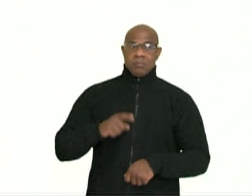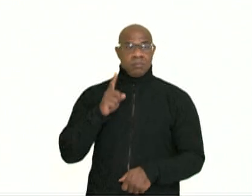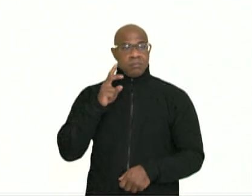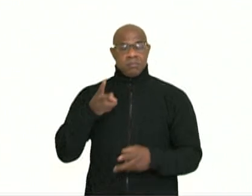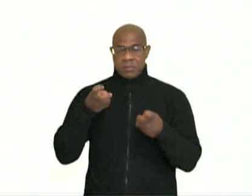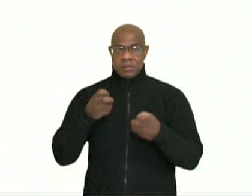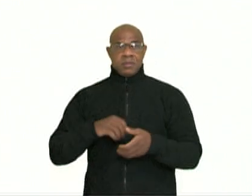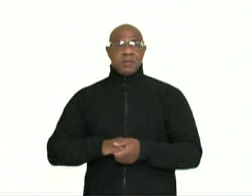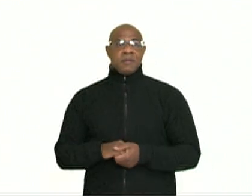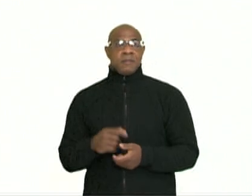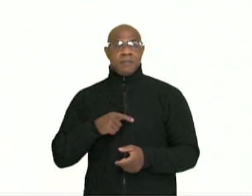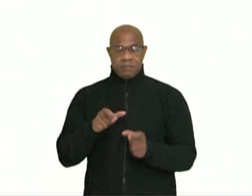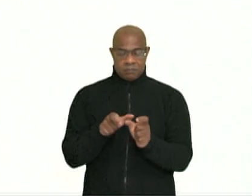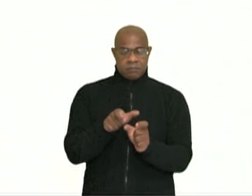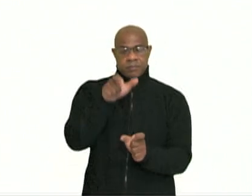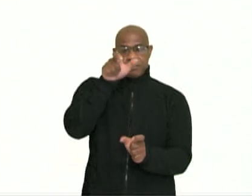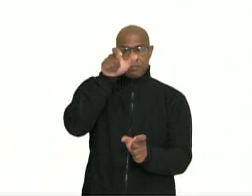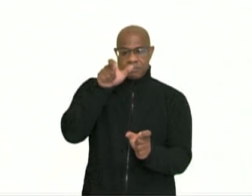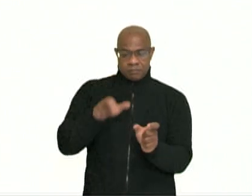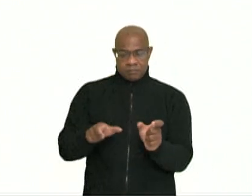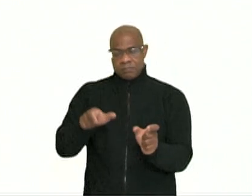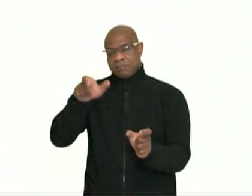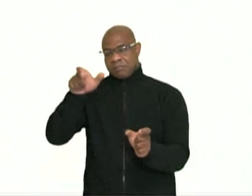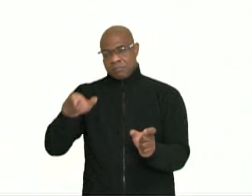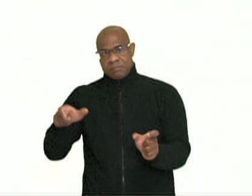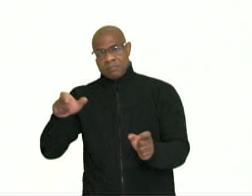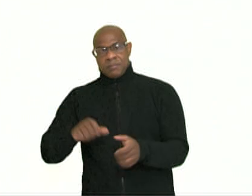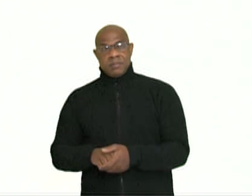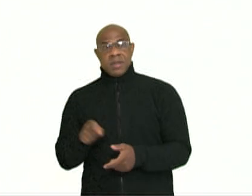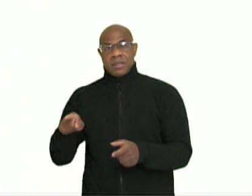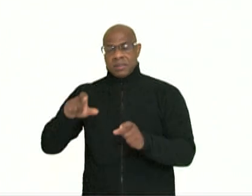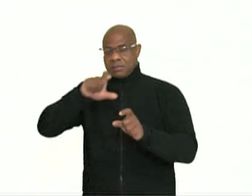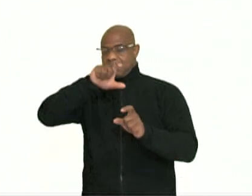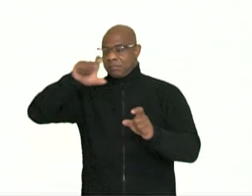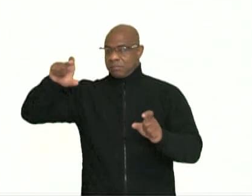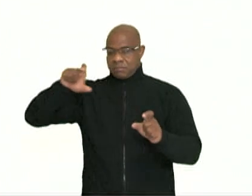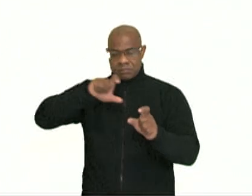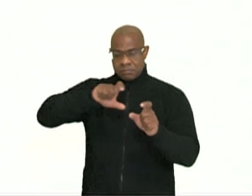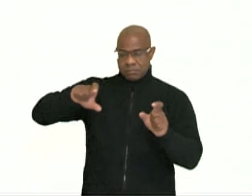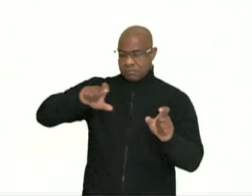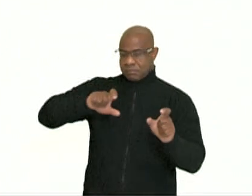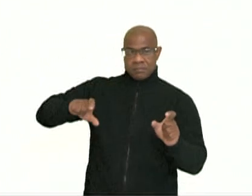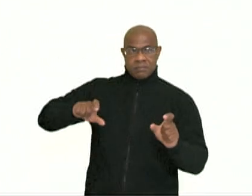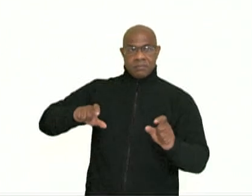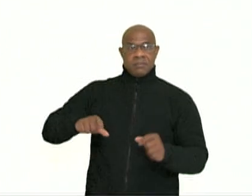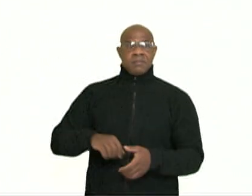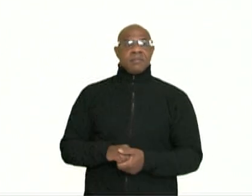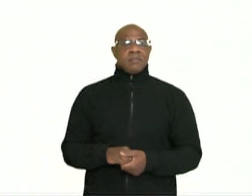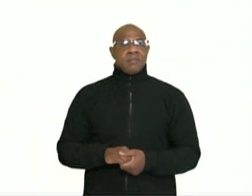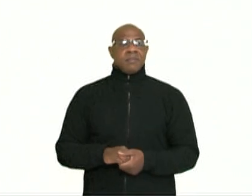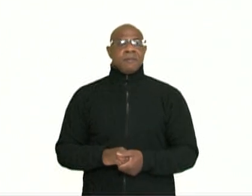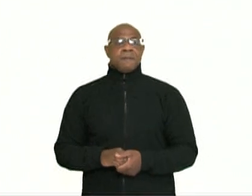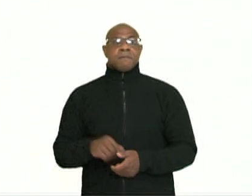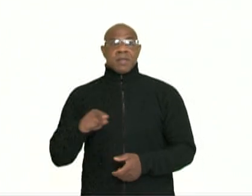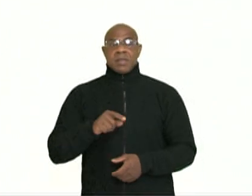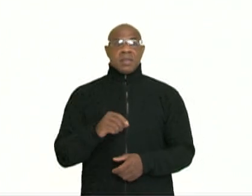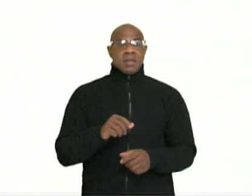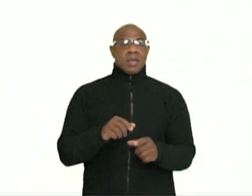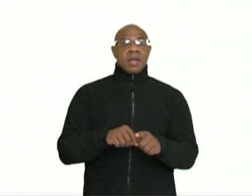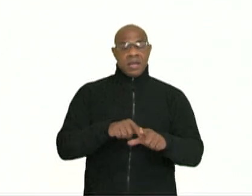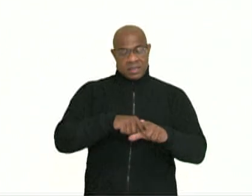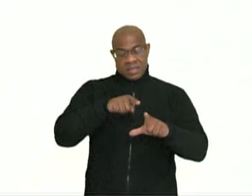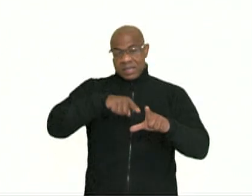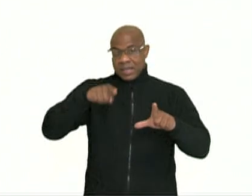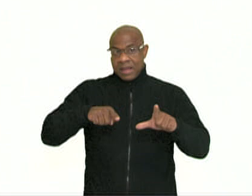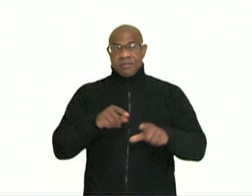está na vertical, aqui as barrinhas estão na horizontal, ok? Esse é chamado gráfico de colunas, por